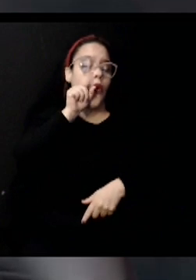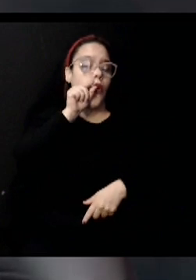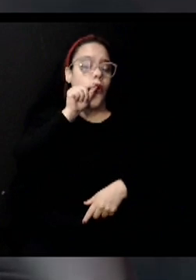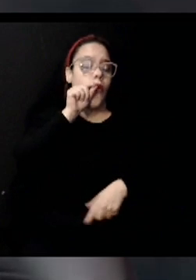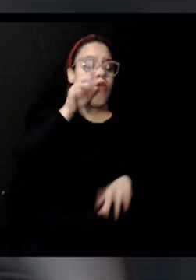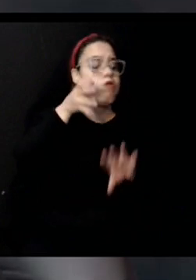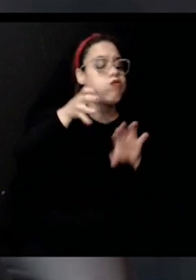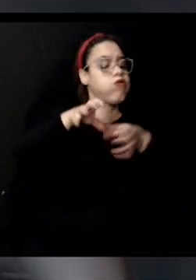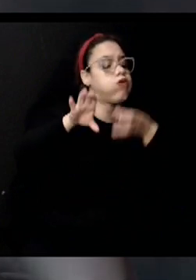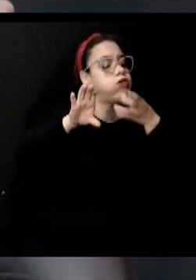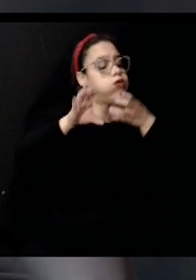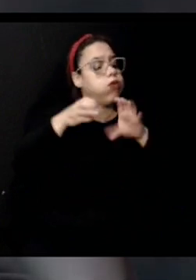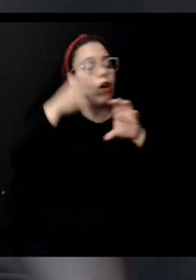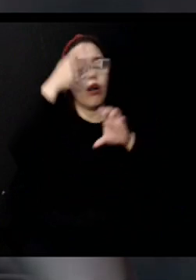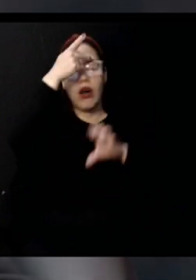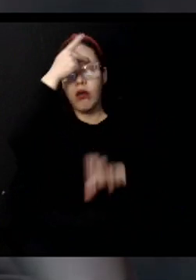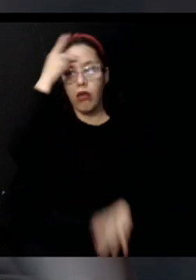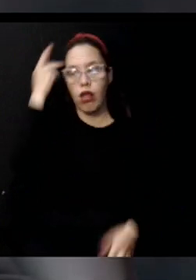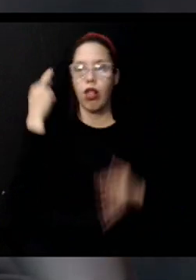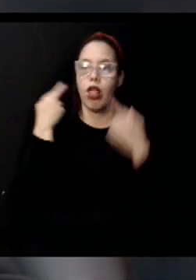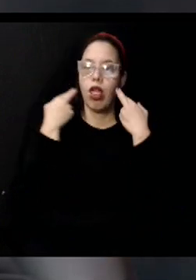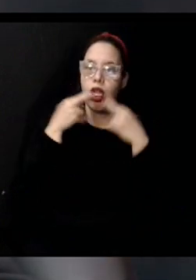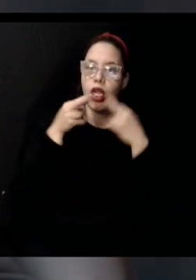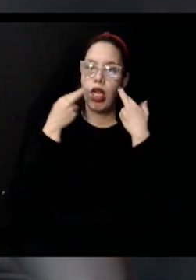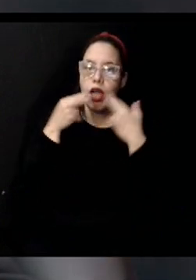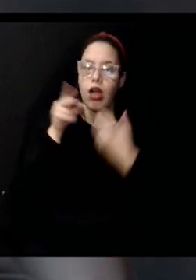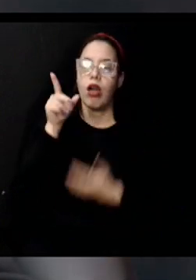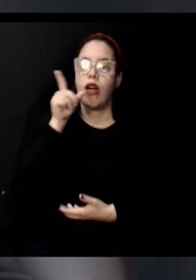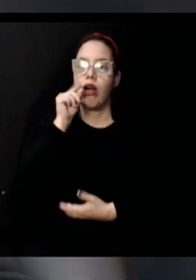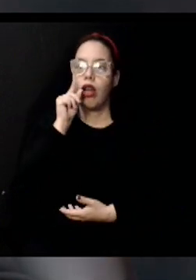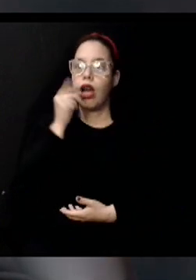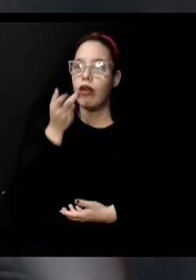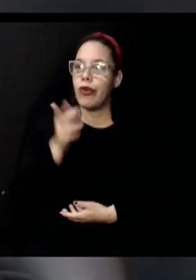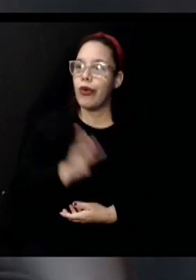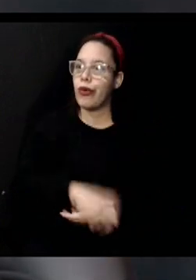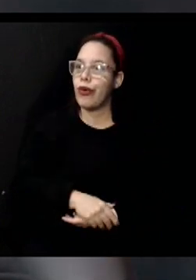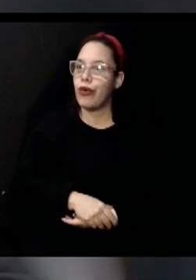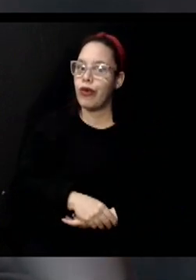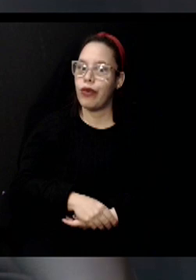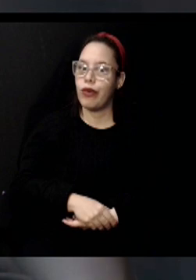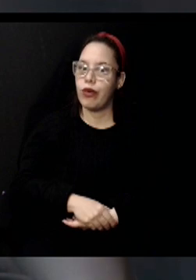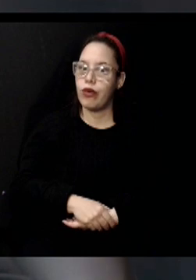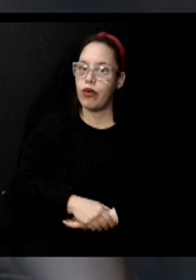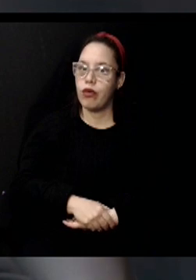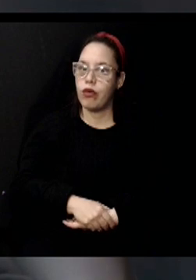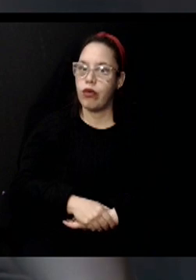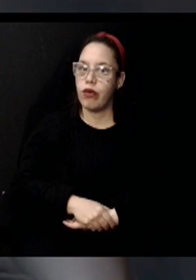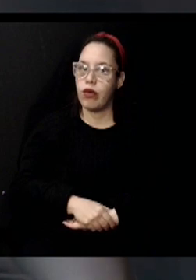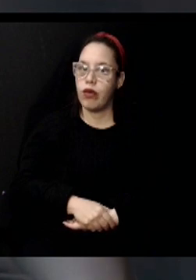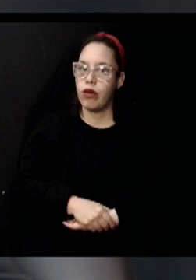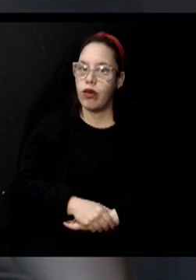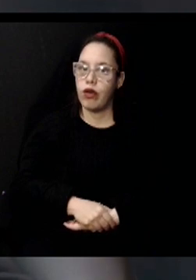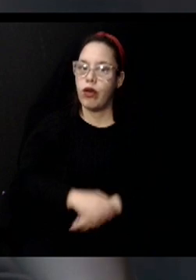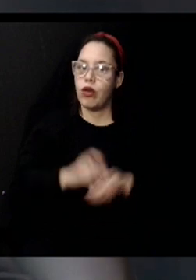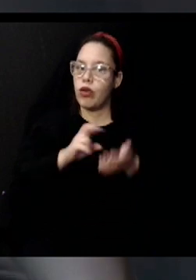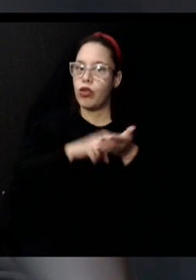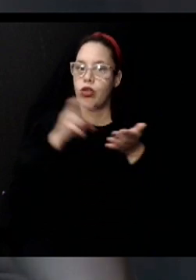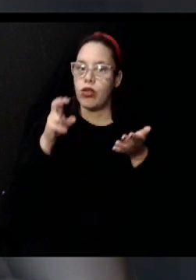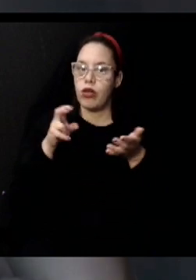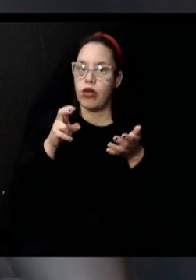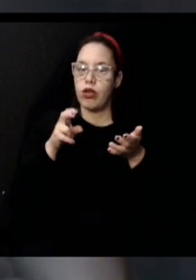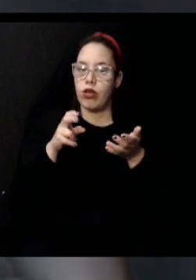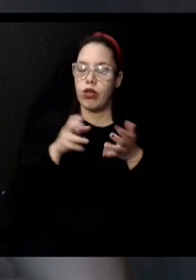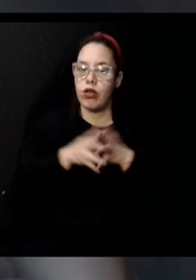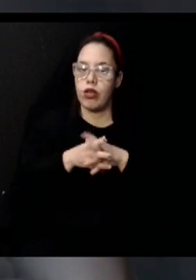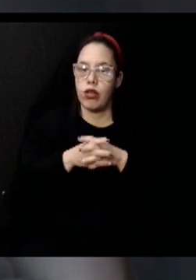uma pessoa reclamar do canto do passarinho, porque os passarinhos ficam cantando de manhã e perturbava ele, ele estava